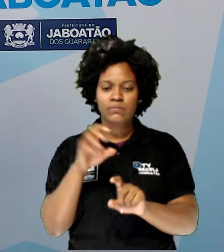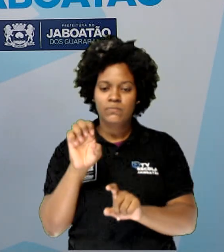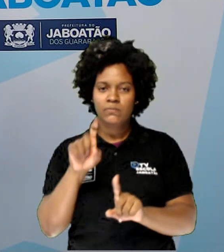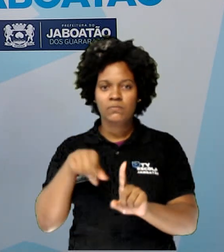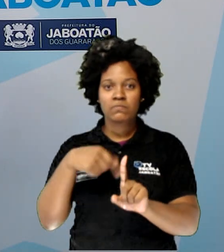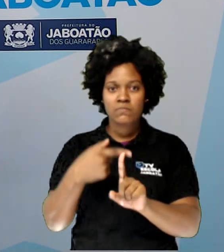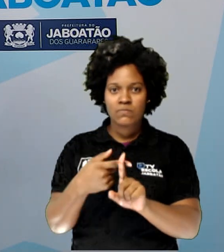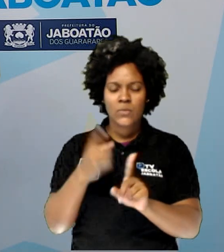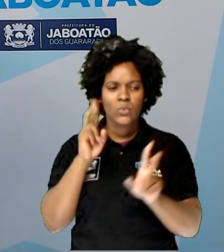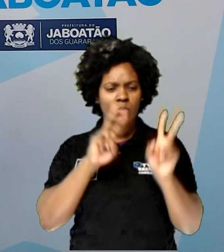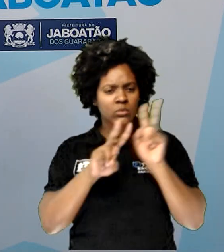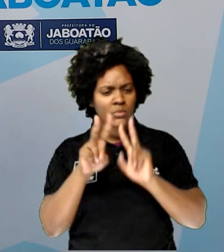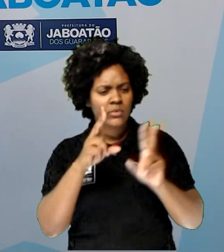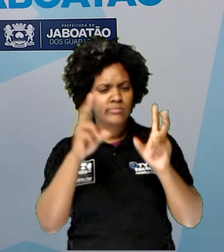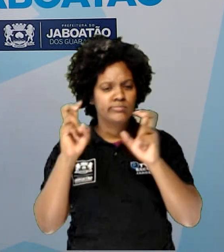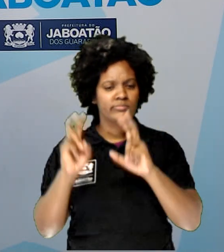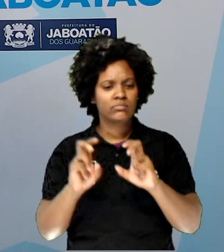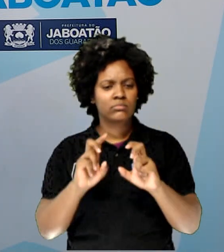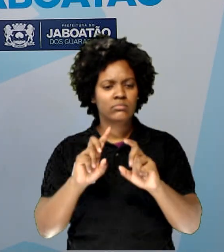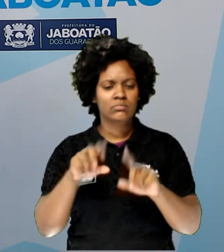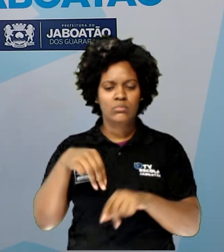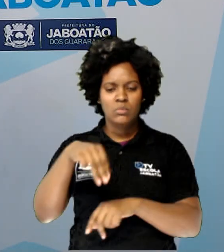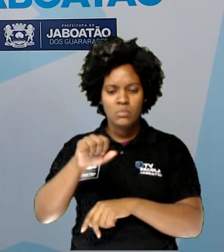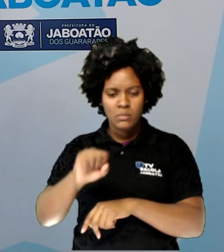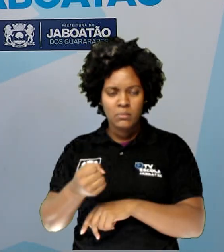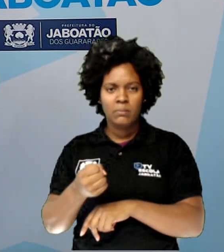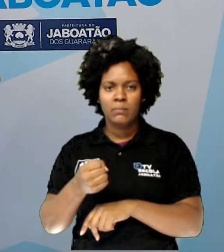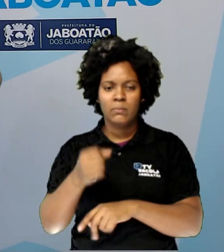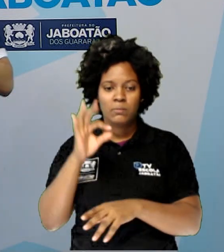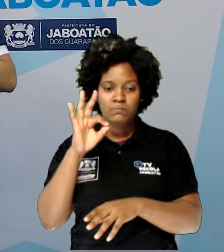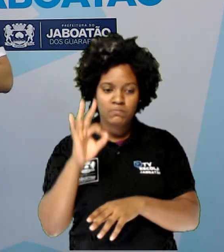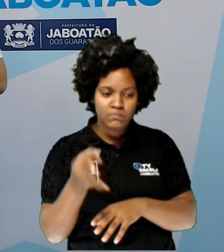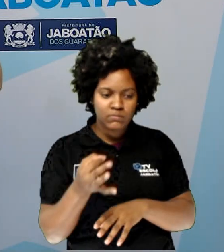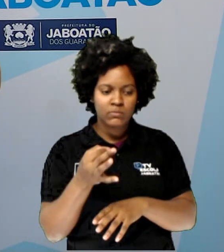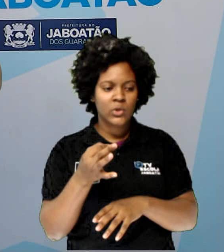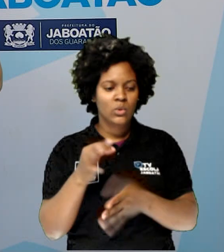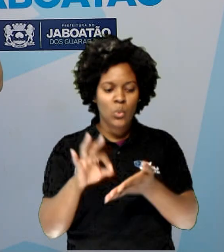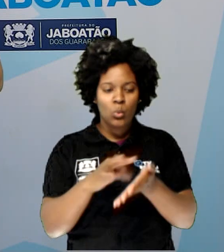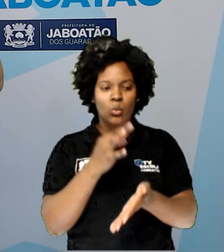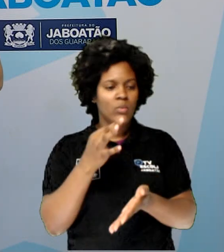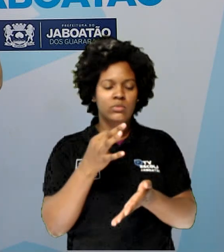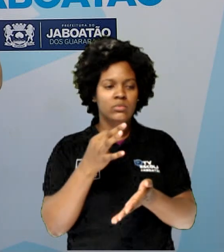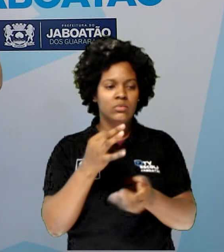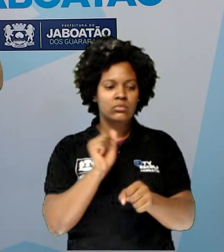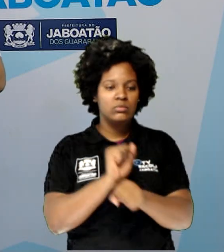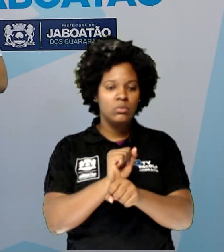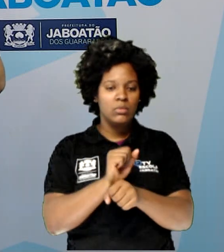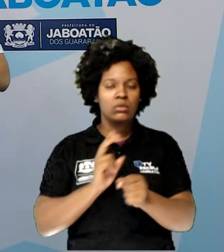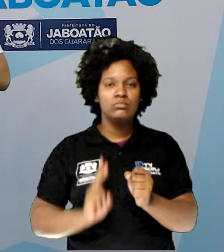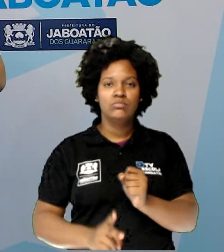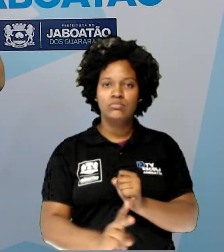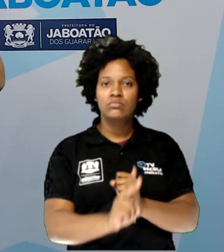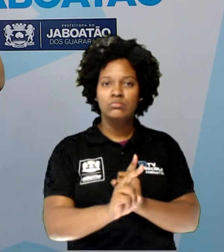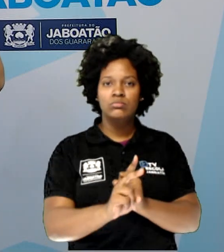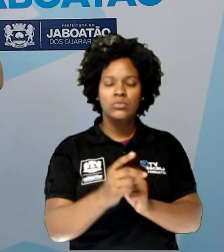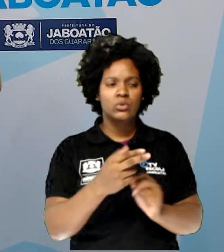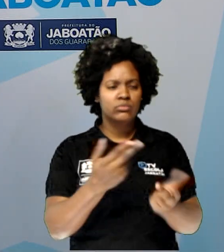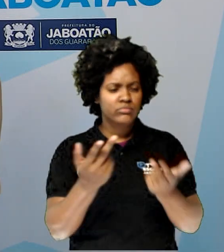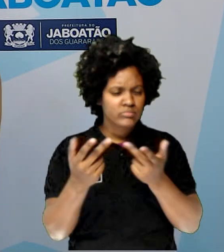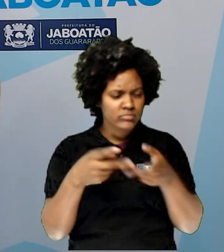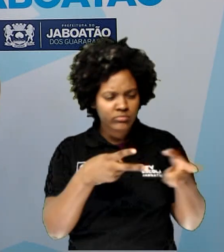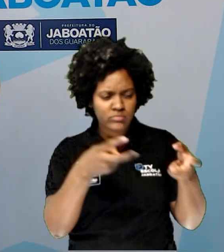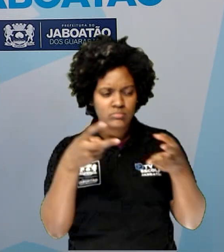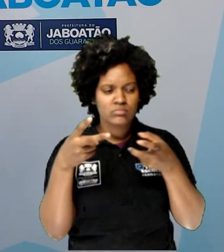vê aí, nesse contexto, o mais afirmando que Lewis não havia parado, que ela continuou, percebemos a ideia contrária, né? A